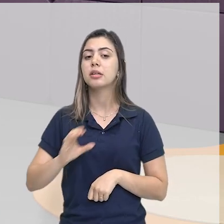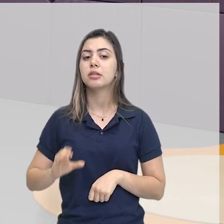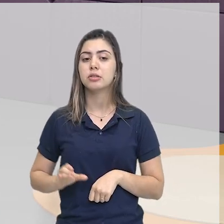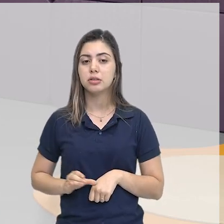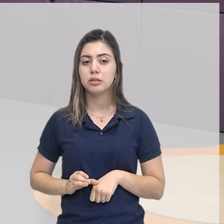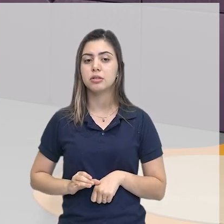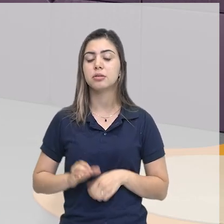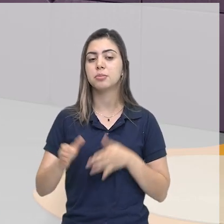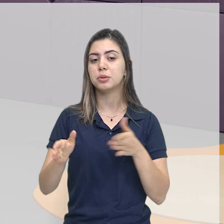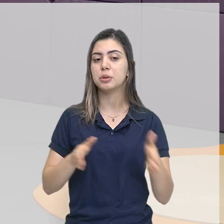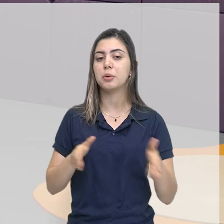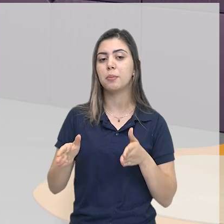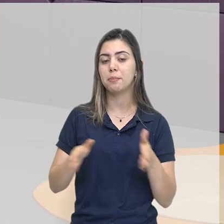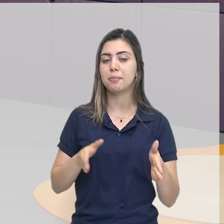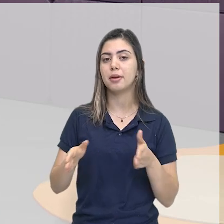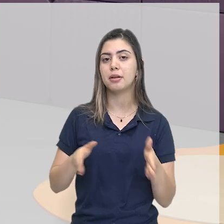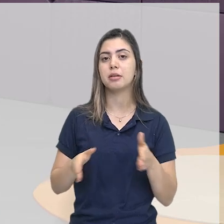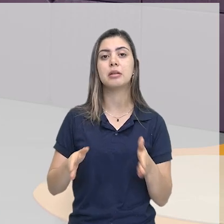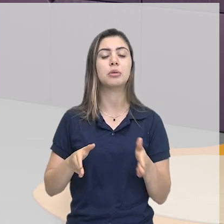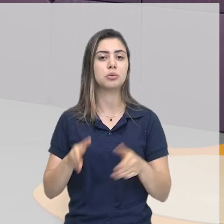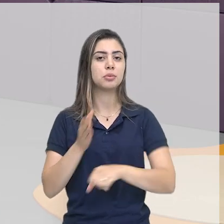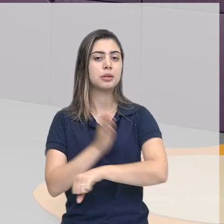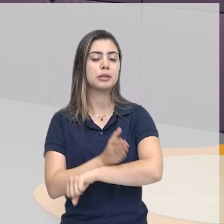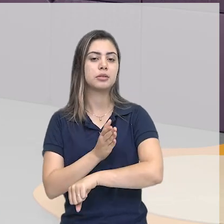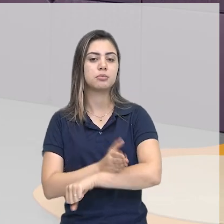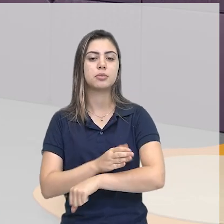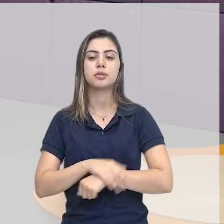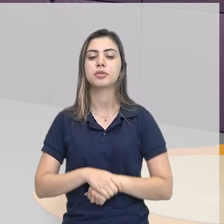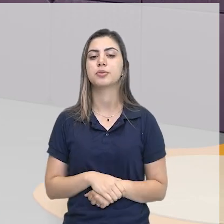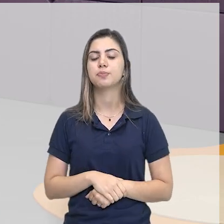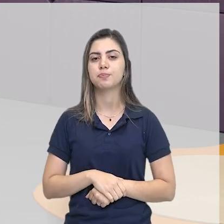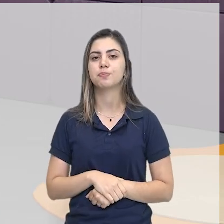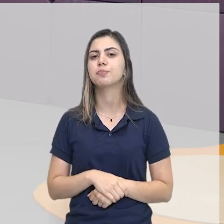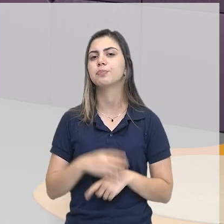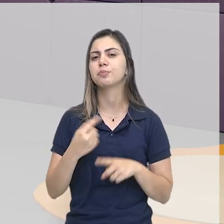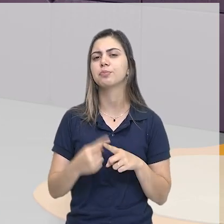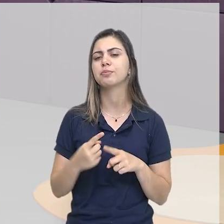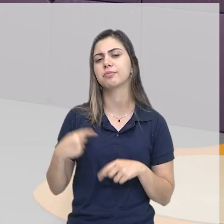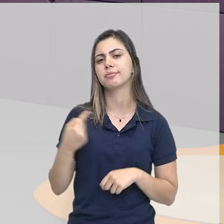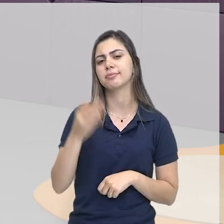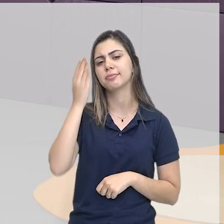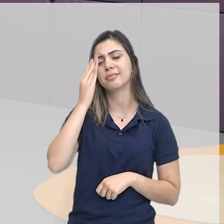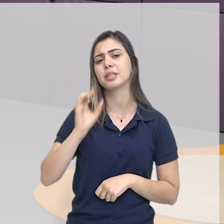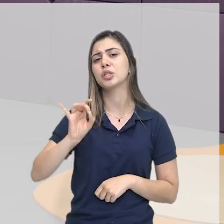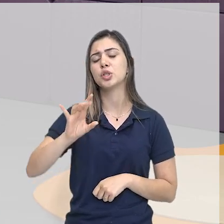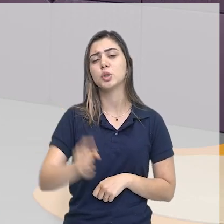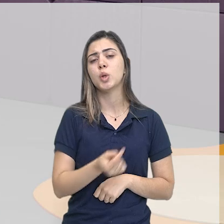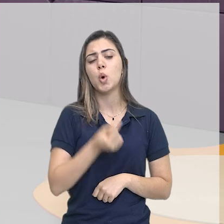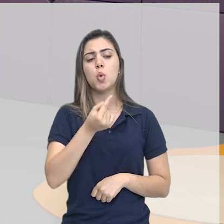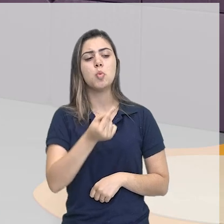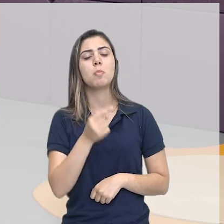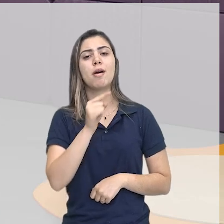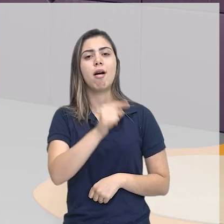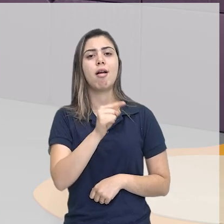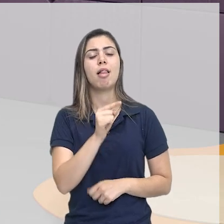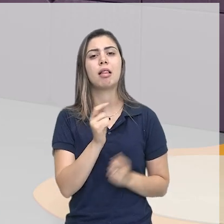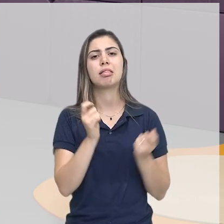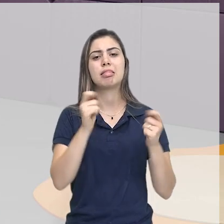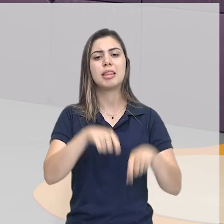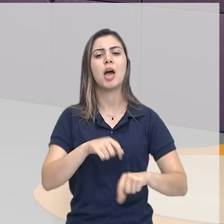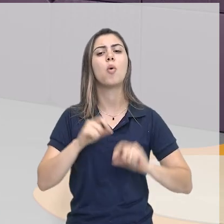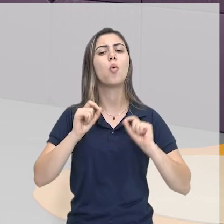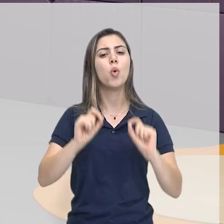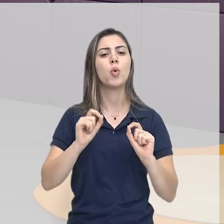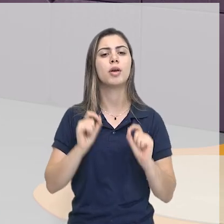na Idade Média, já que essa era a única instituição capaz de